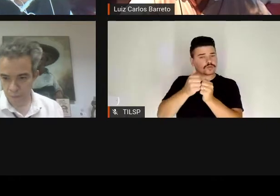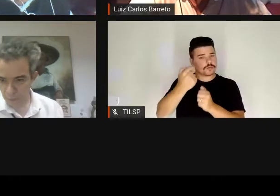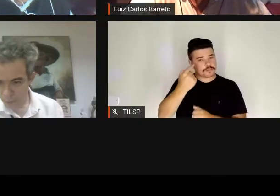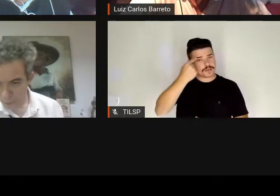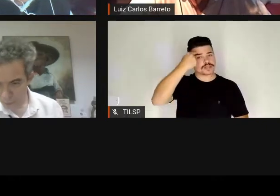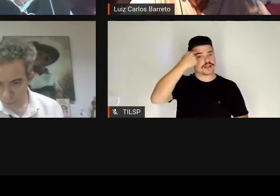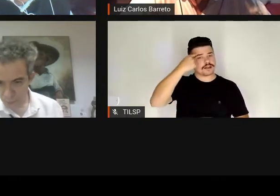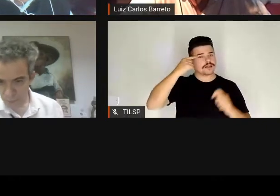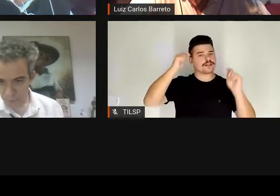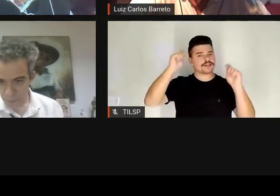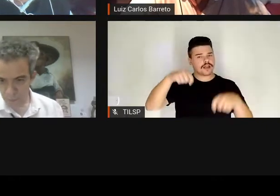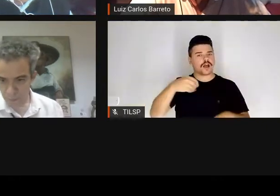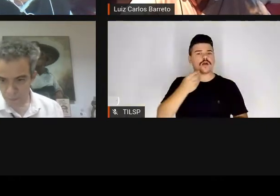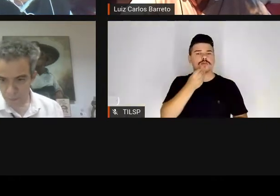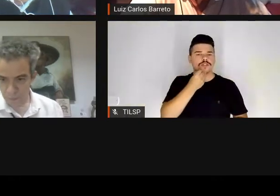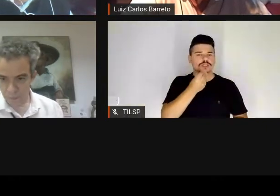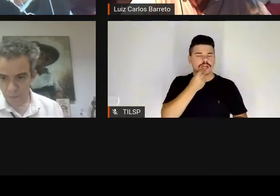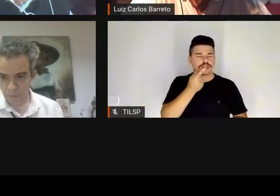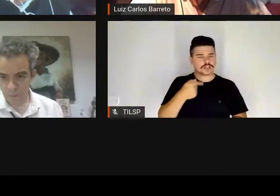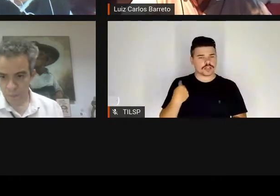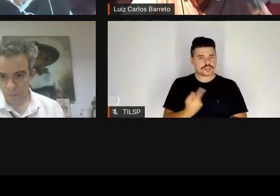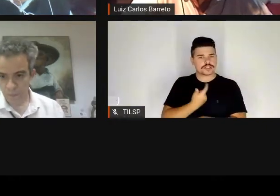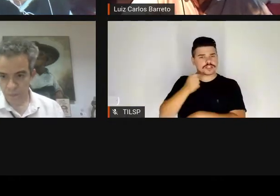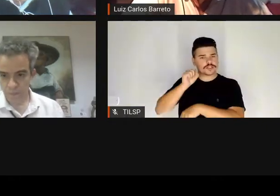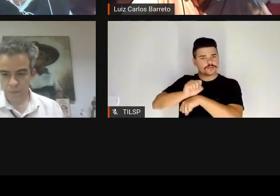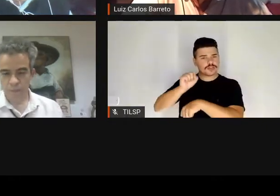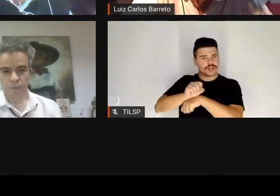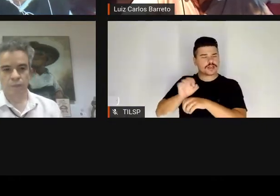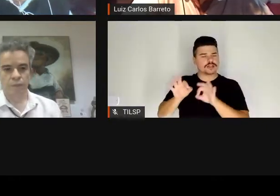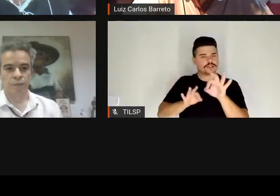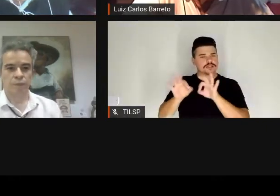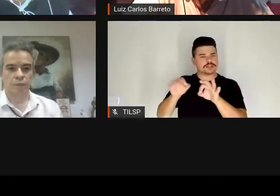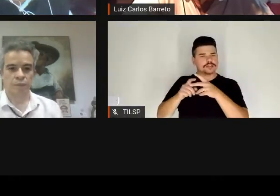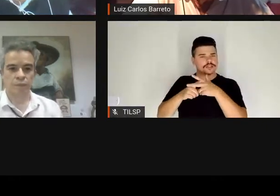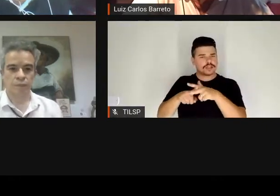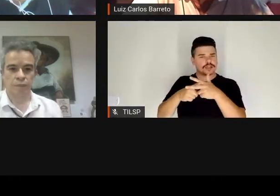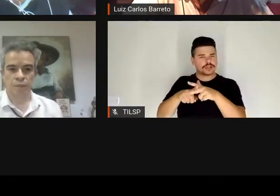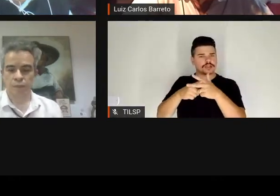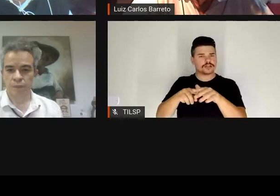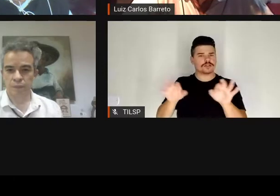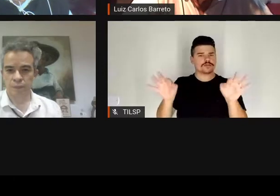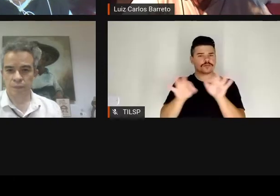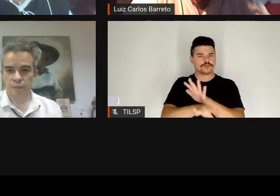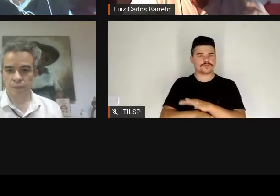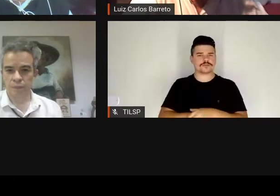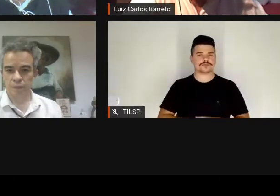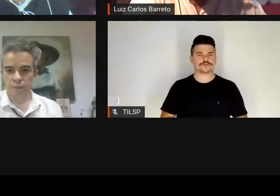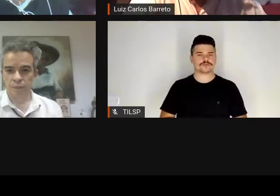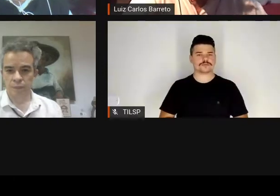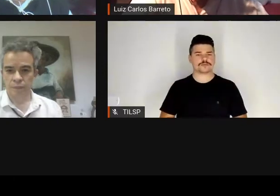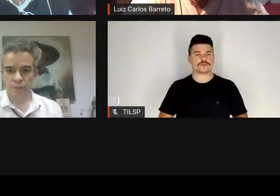agora aguarde também essas questões técnicas. Ah, não, temos de volta para vocês agora.